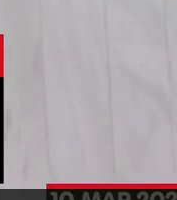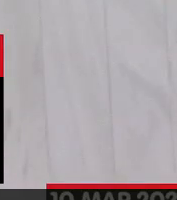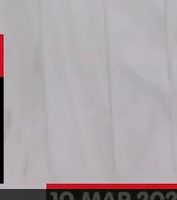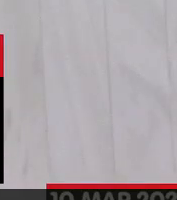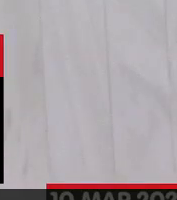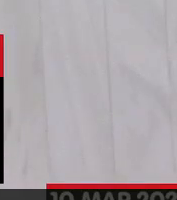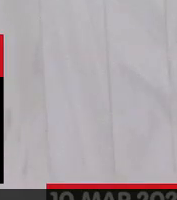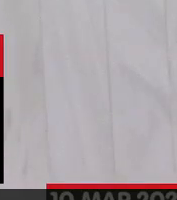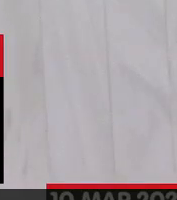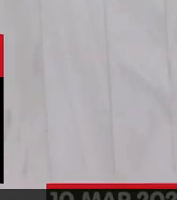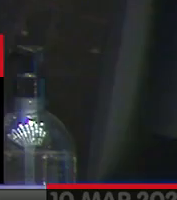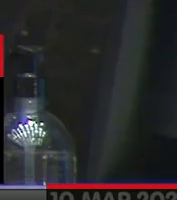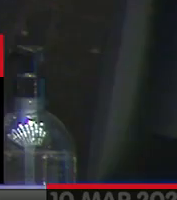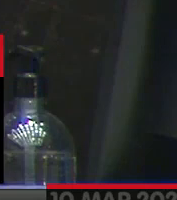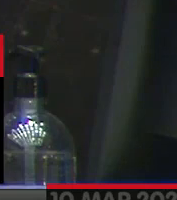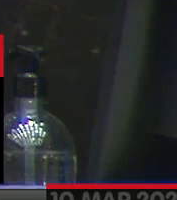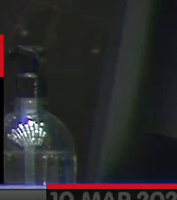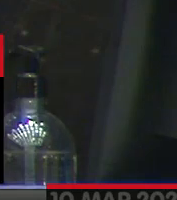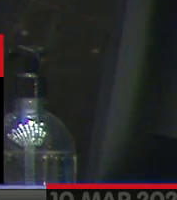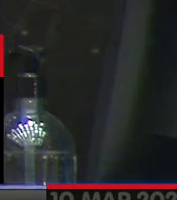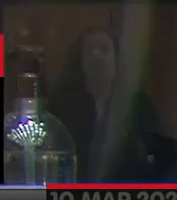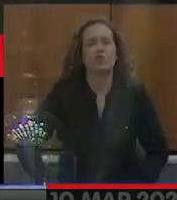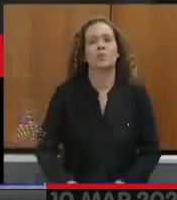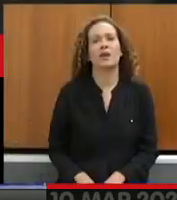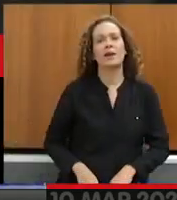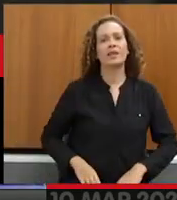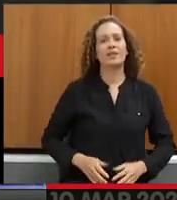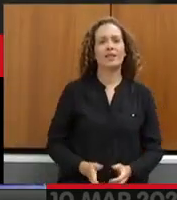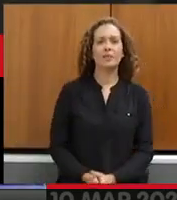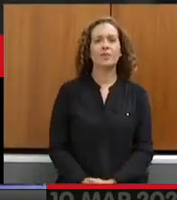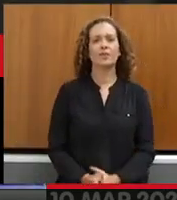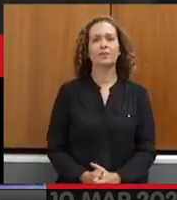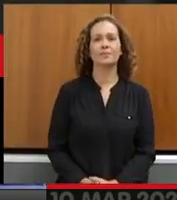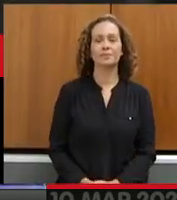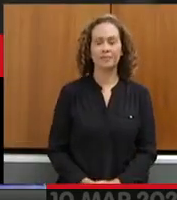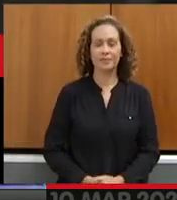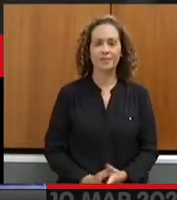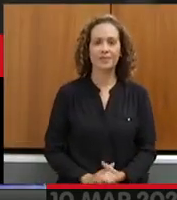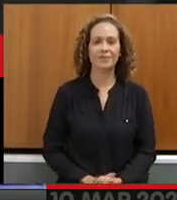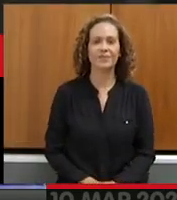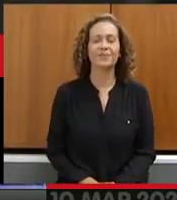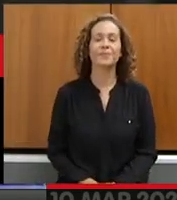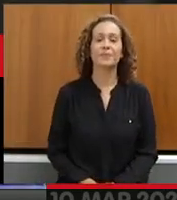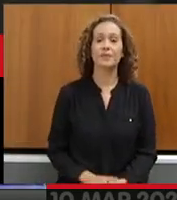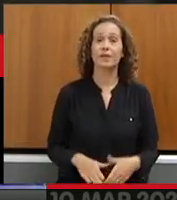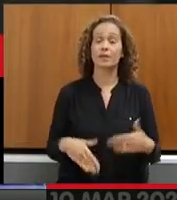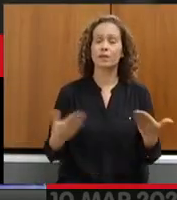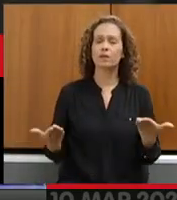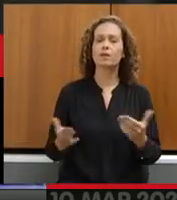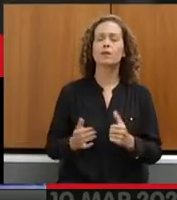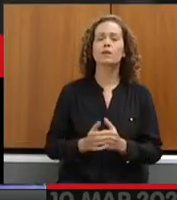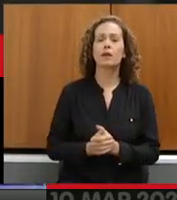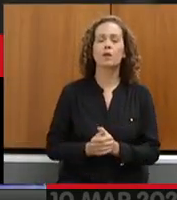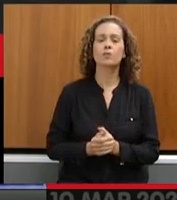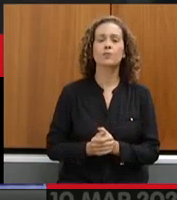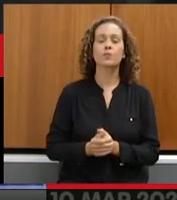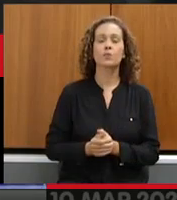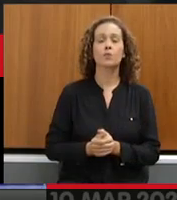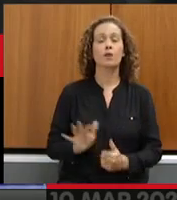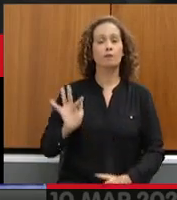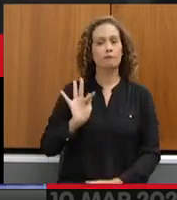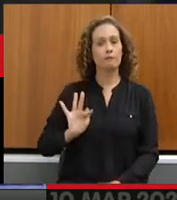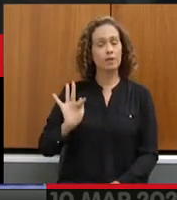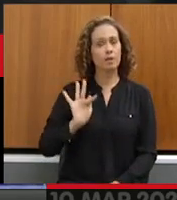perguntas e então tem algumas aqui que realmente você tem melhor ele encaminhadas por escrito mas em relação ao repasse Federal